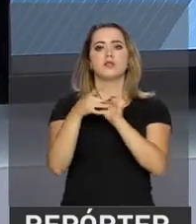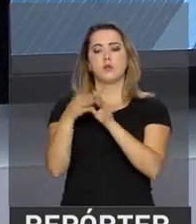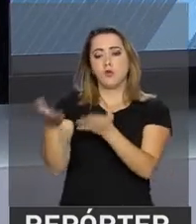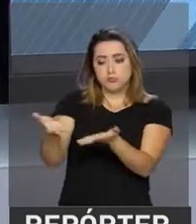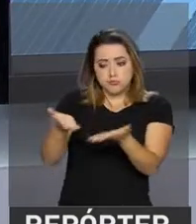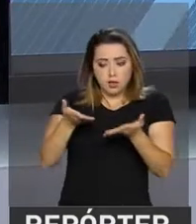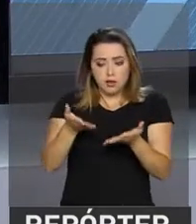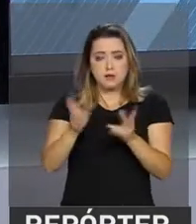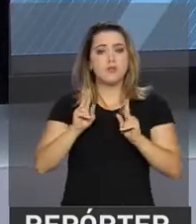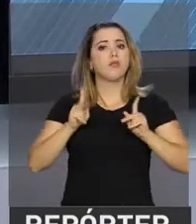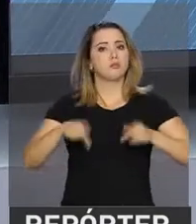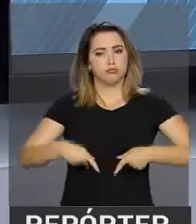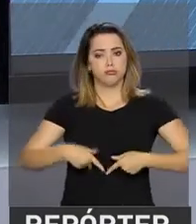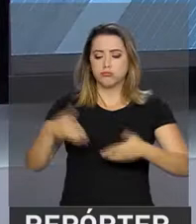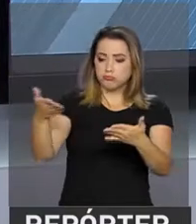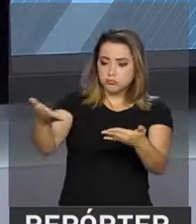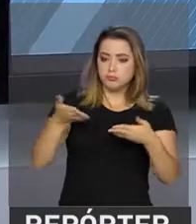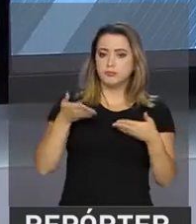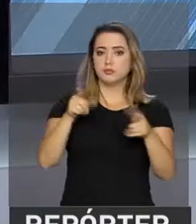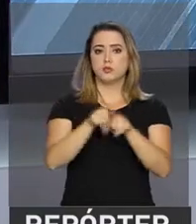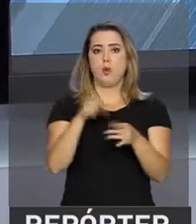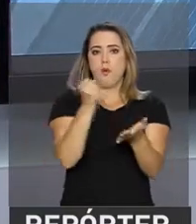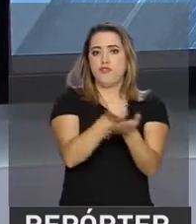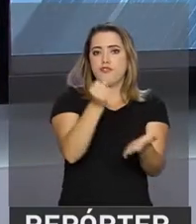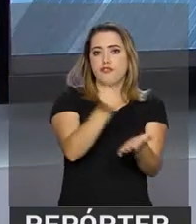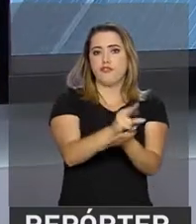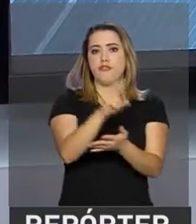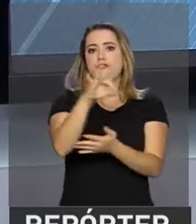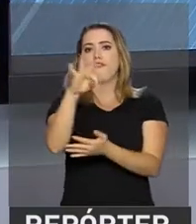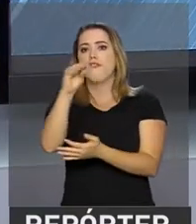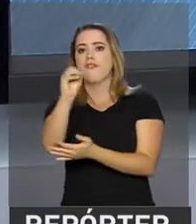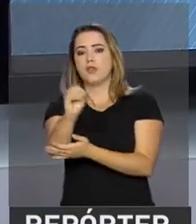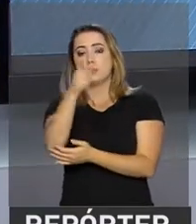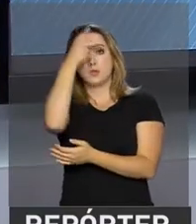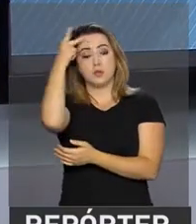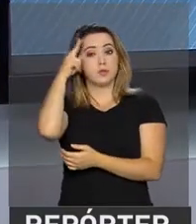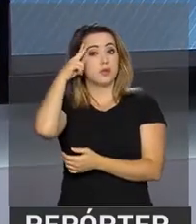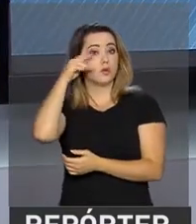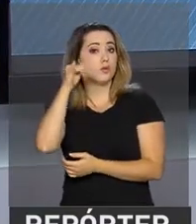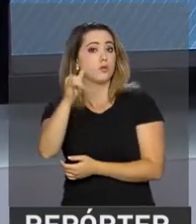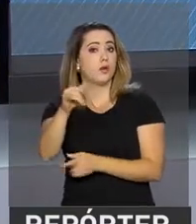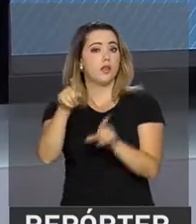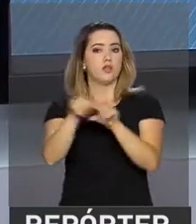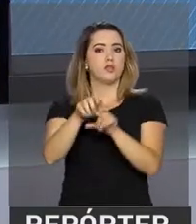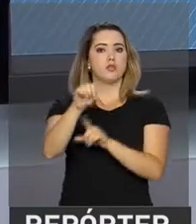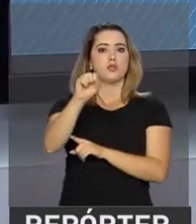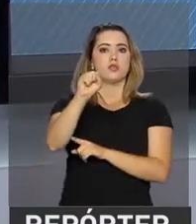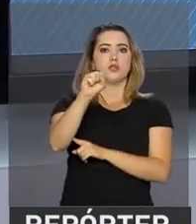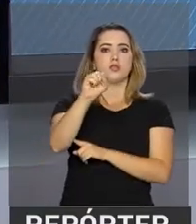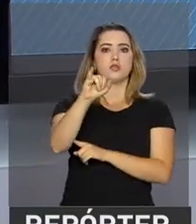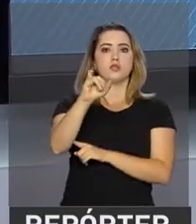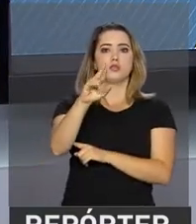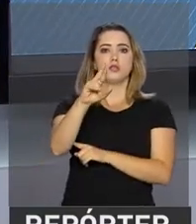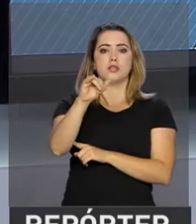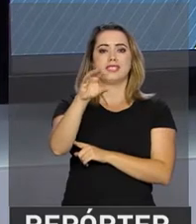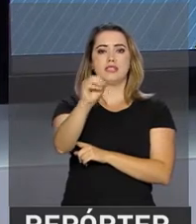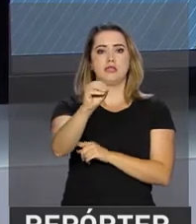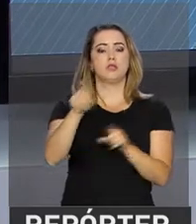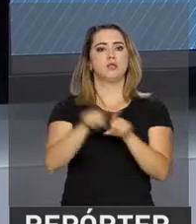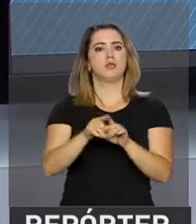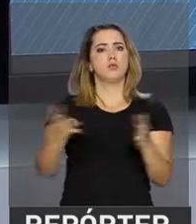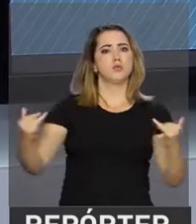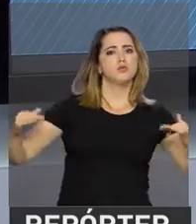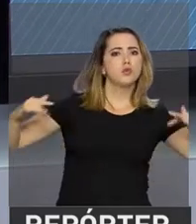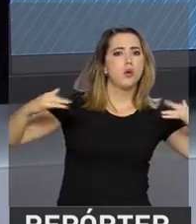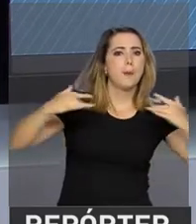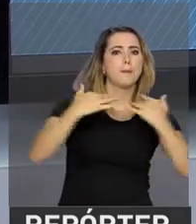acolhida humanitária, com concessão de vistos a cidadãos haitianos e sírios, além de receber milhares de imigrantes